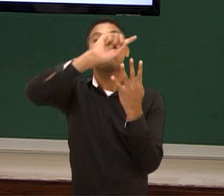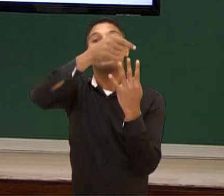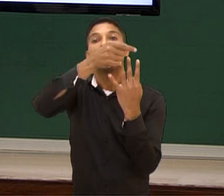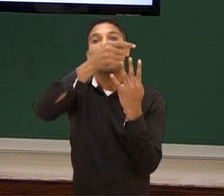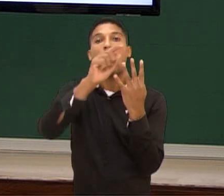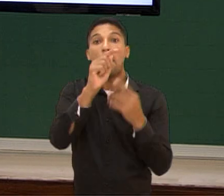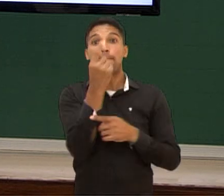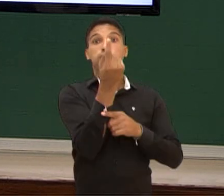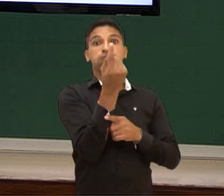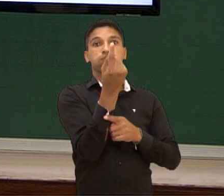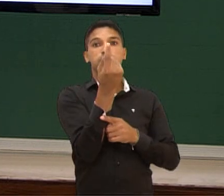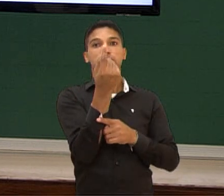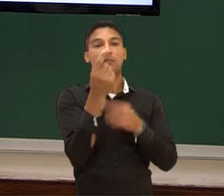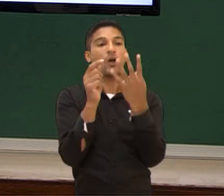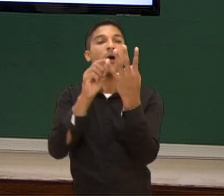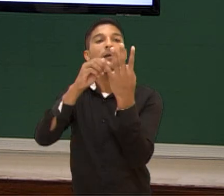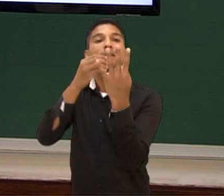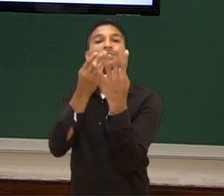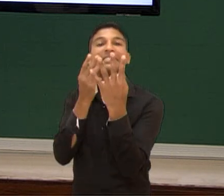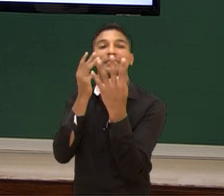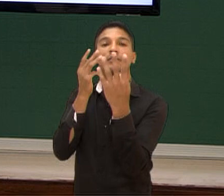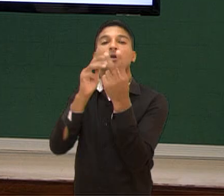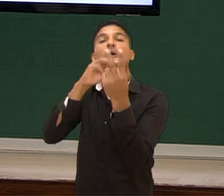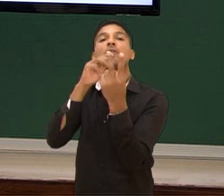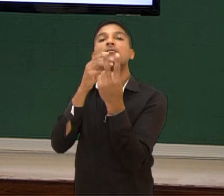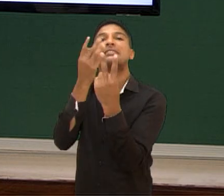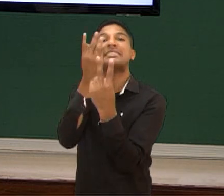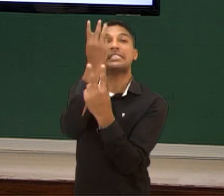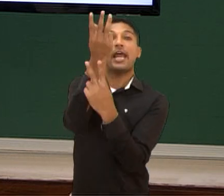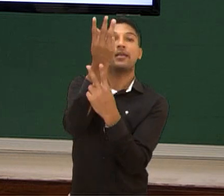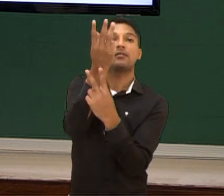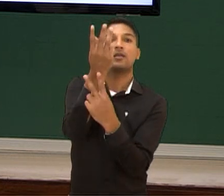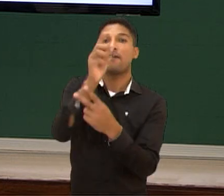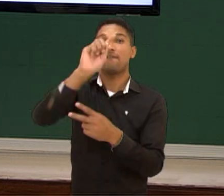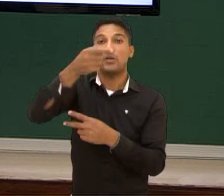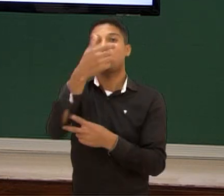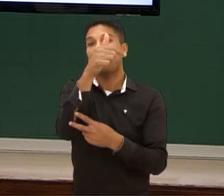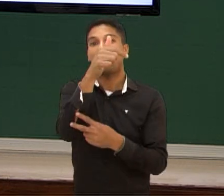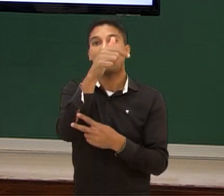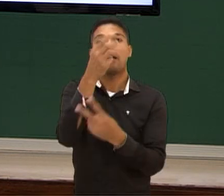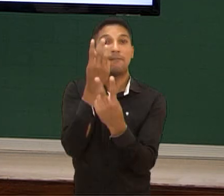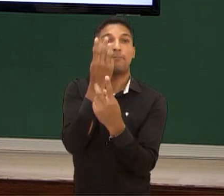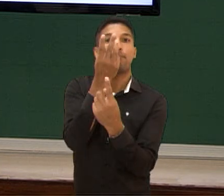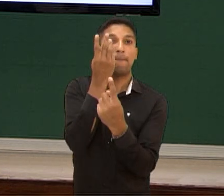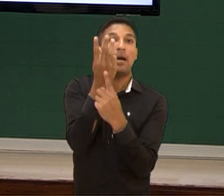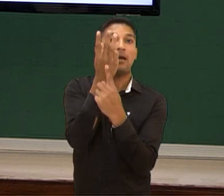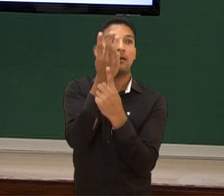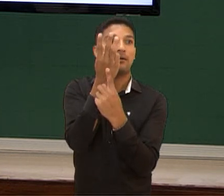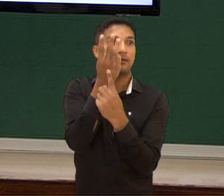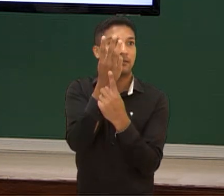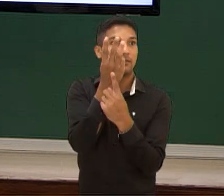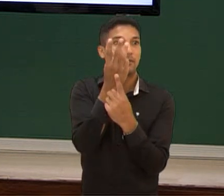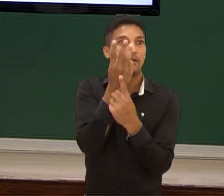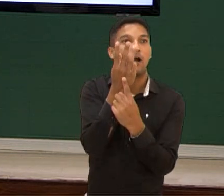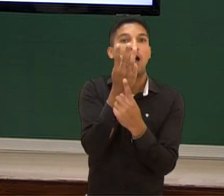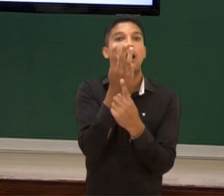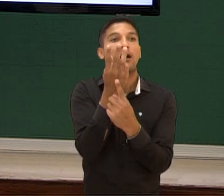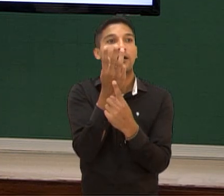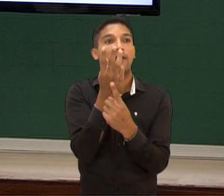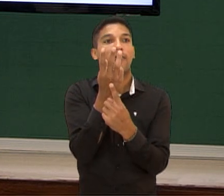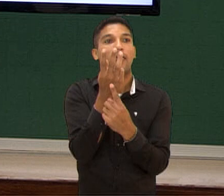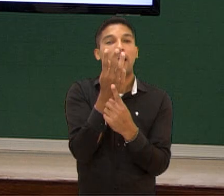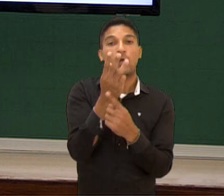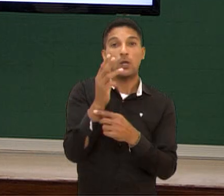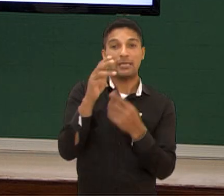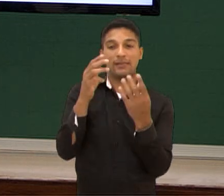Eu tenho uma casa depois da vírgula, vou colocar lá o quê? Um zero no meu denominador. Então, como aqui está 3 inteiros e